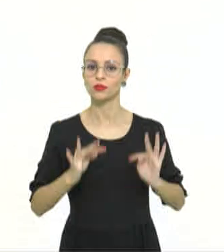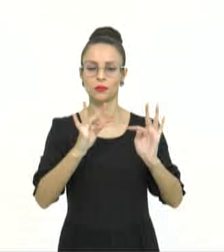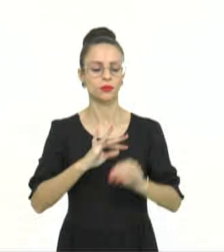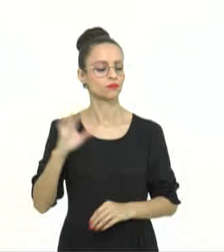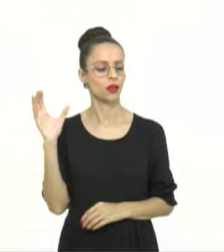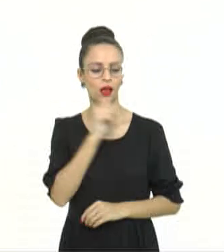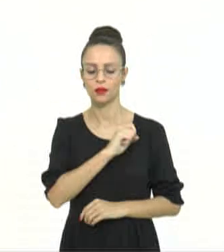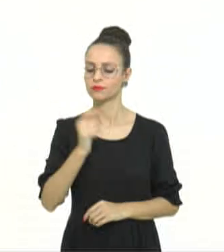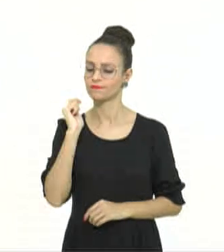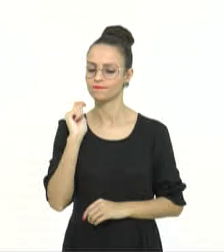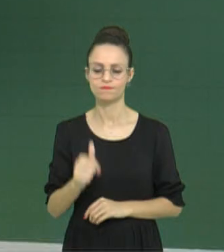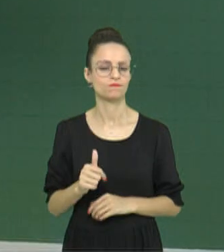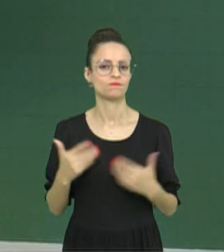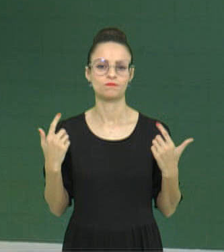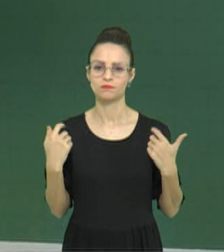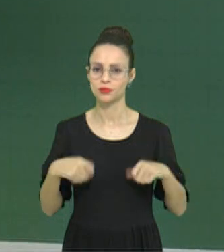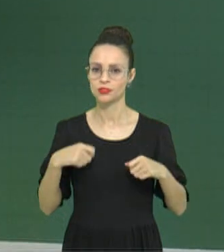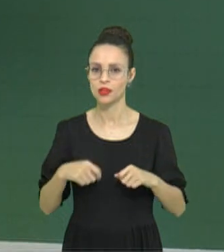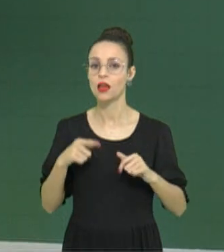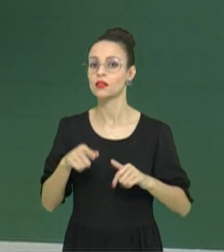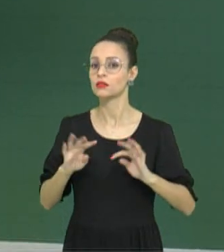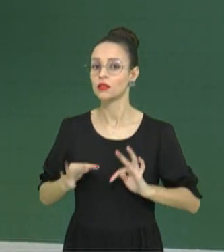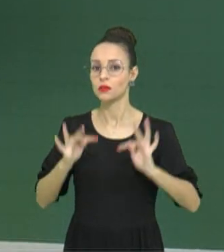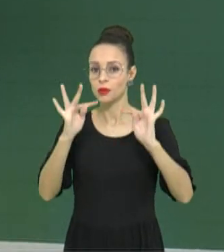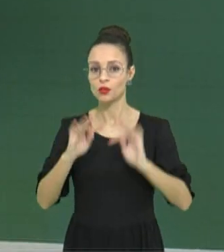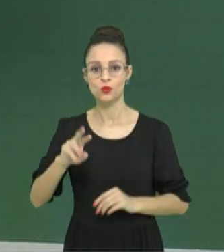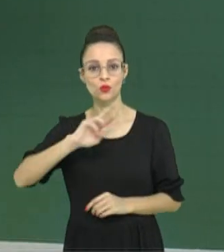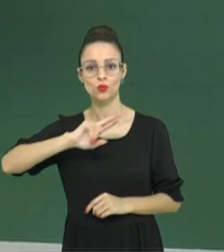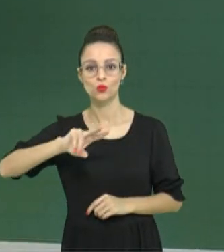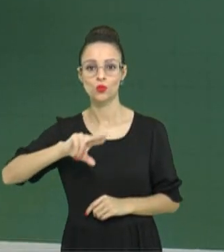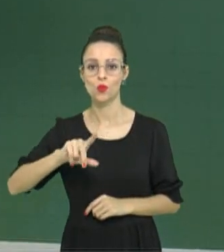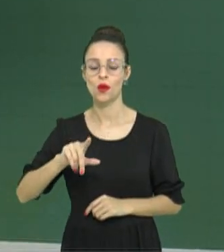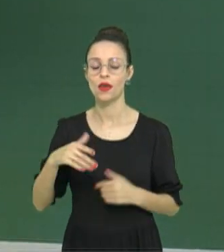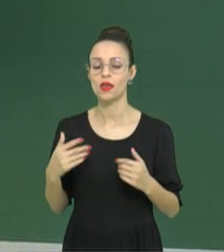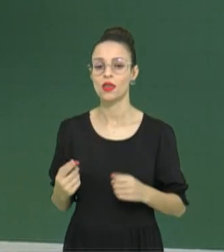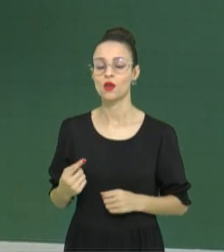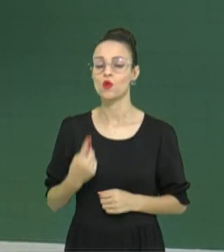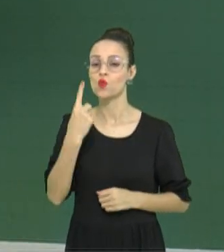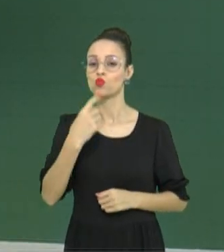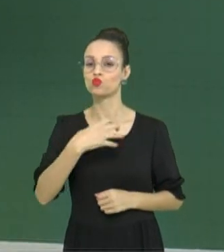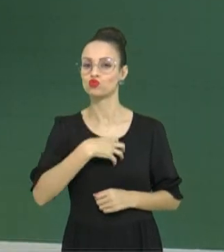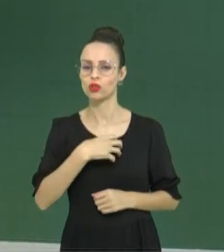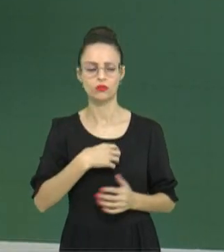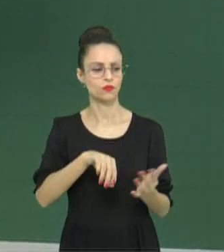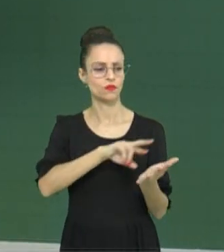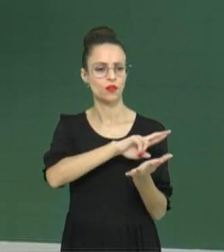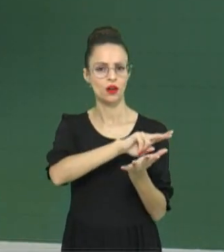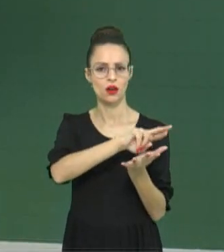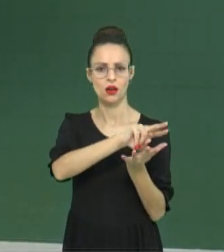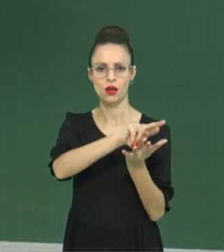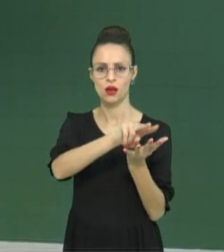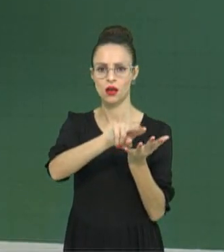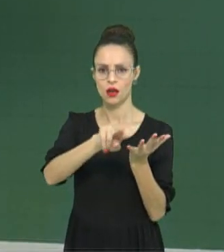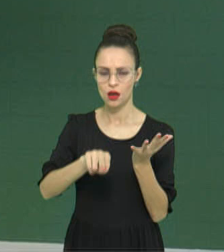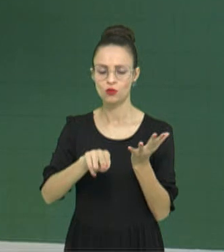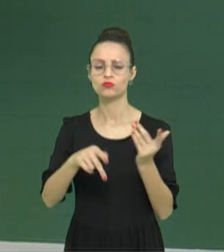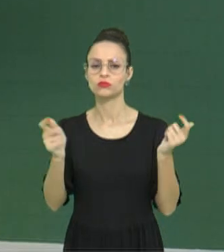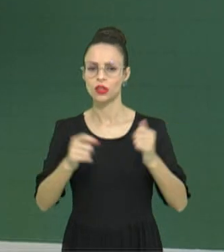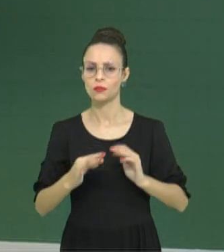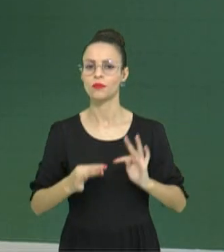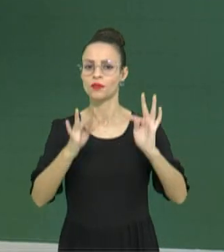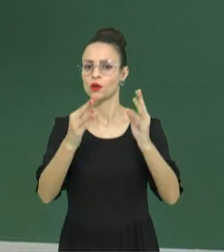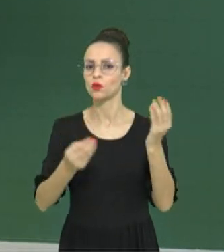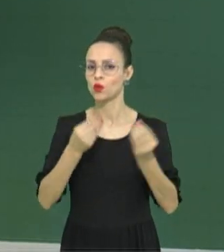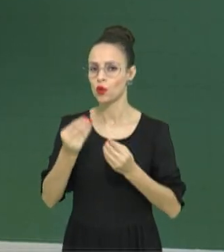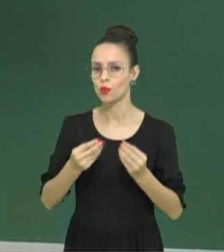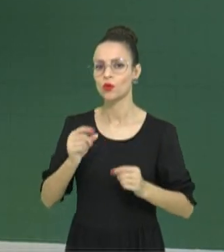mais rápido possível. E esse tratamento ele não acontece de uma única maneira, existem várias maneiras de a gente realizar esse tratamento. Como